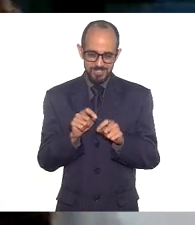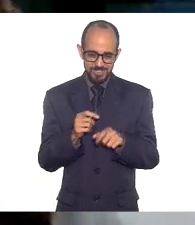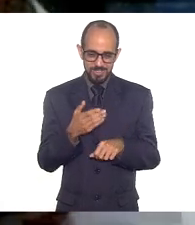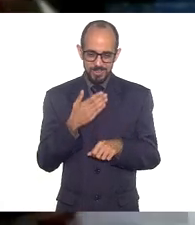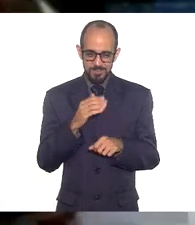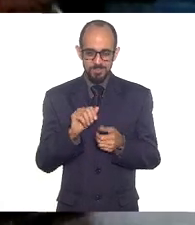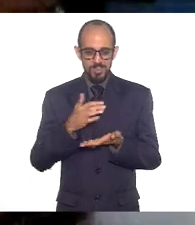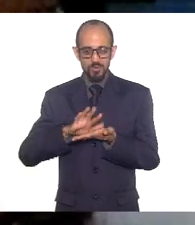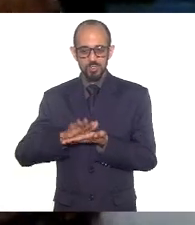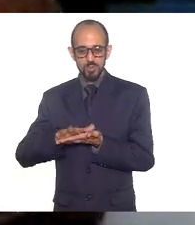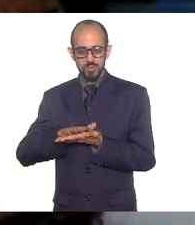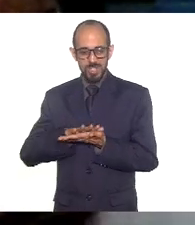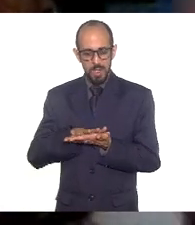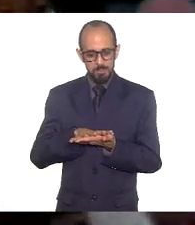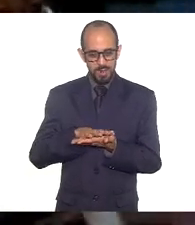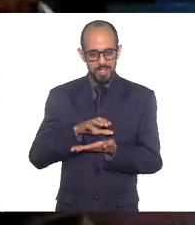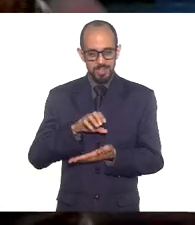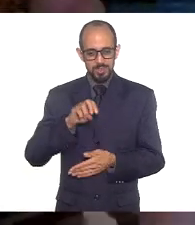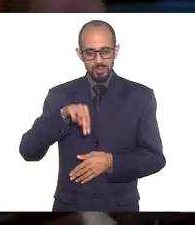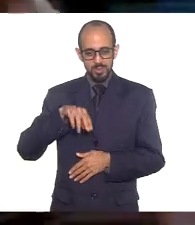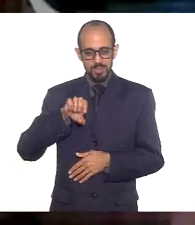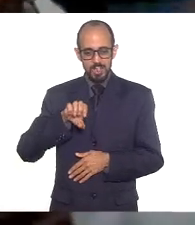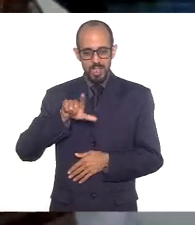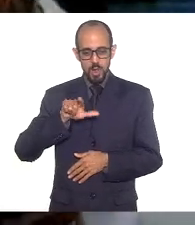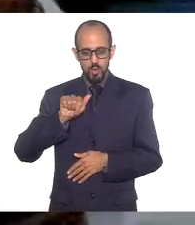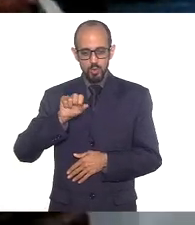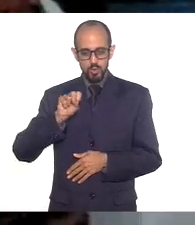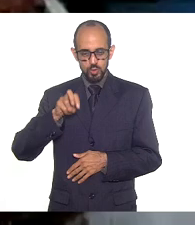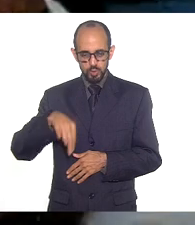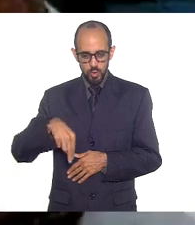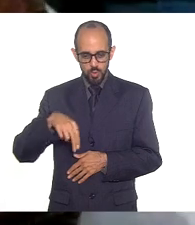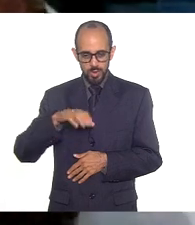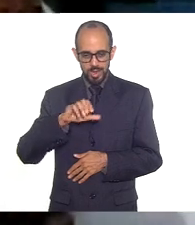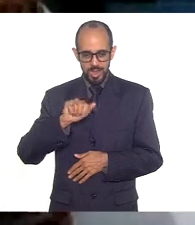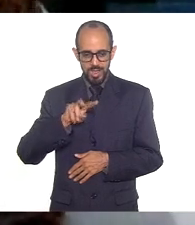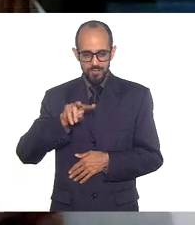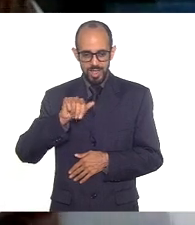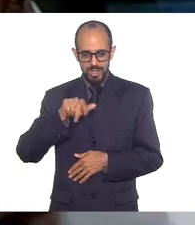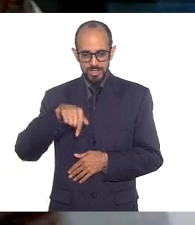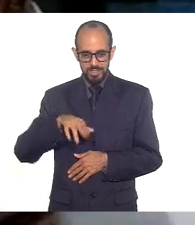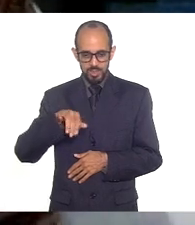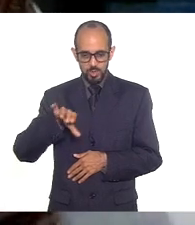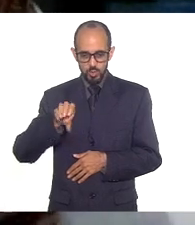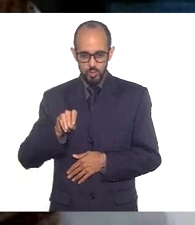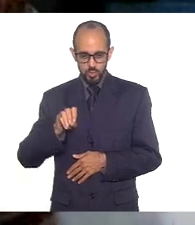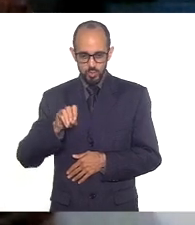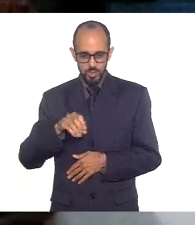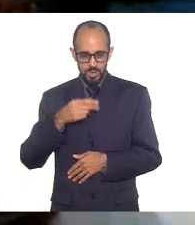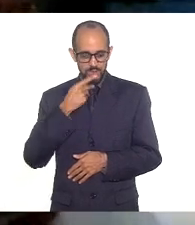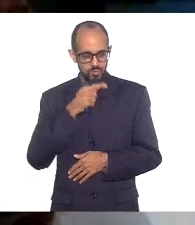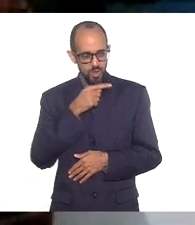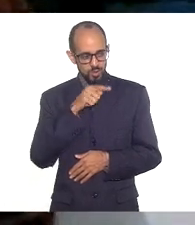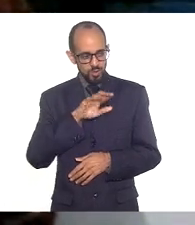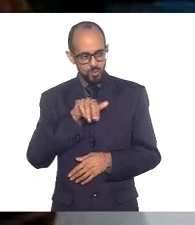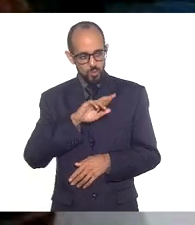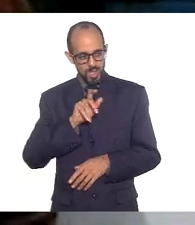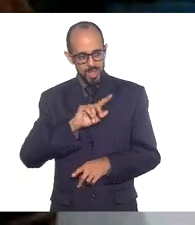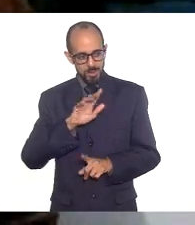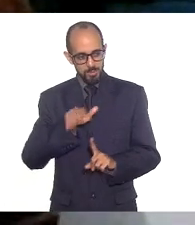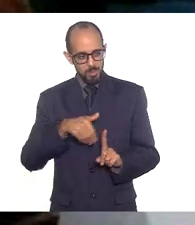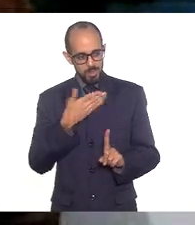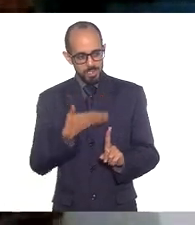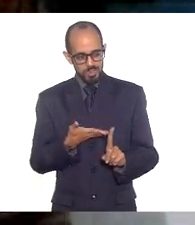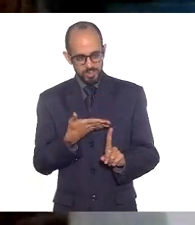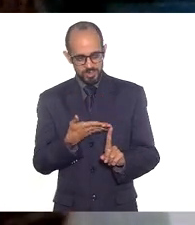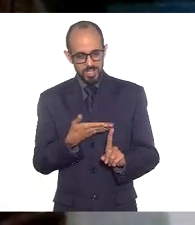samba do Nelson Cavaquinho sobre alguns que disseram próprio dos Paulo disse que não era para homenagear agora leva o